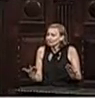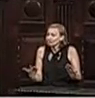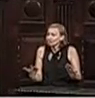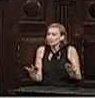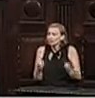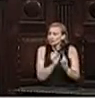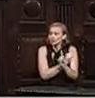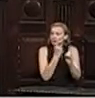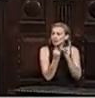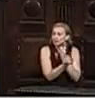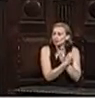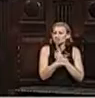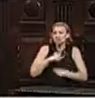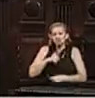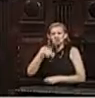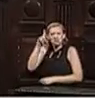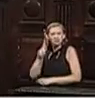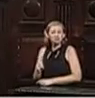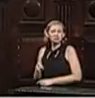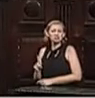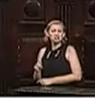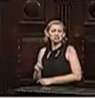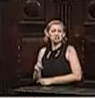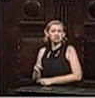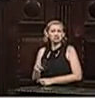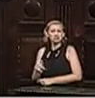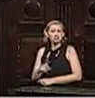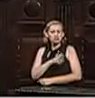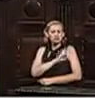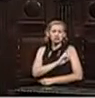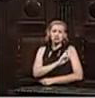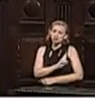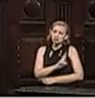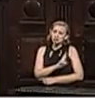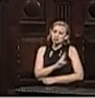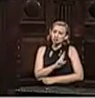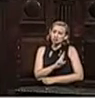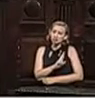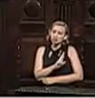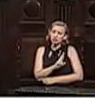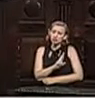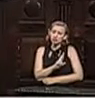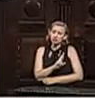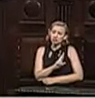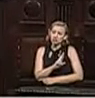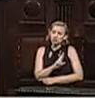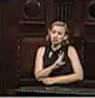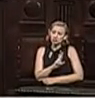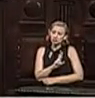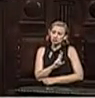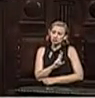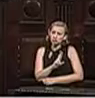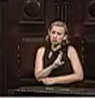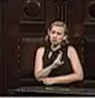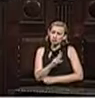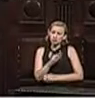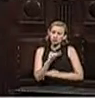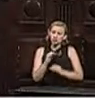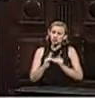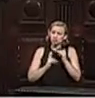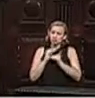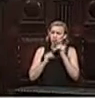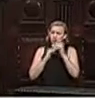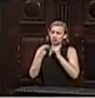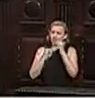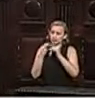Cidadão tem o direito, respeitado o devido processo legal. Por que respeitando o processo legal? Porque a